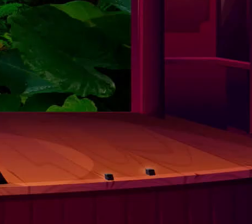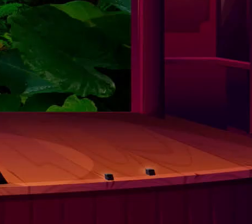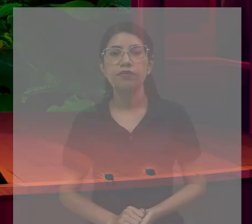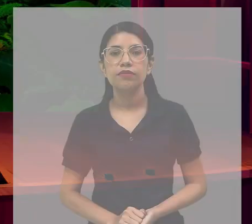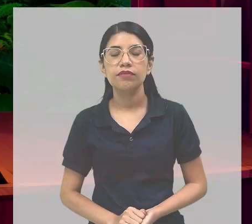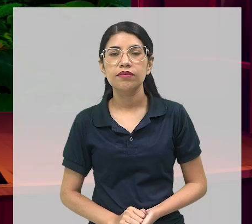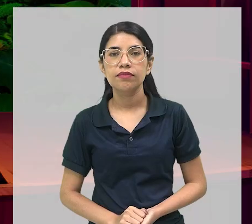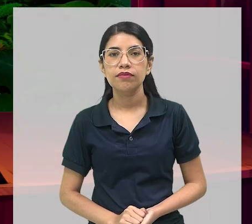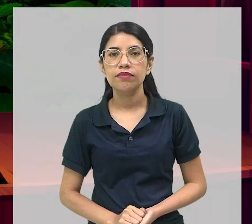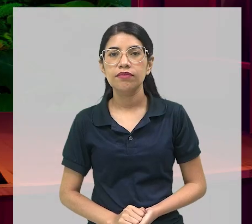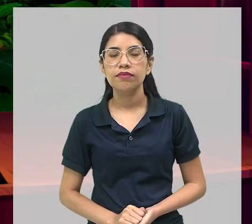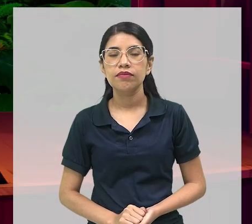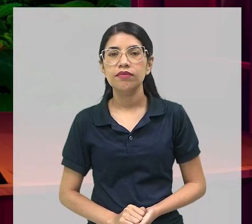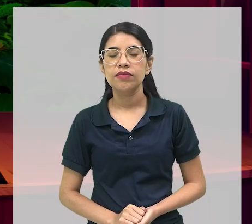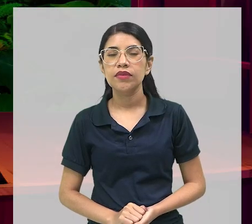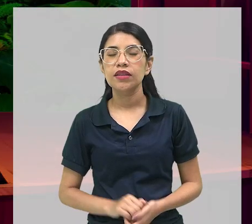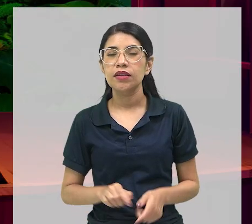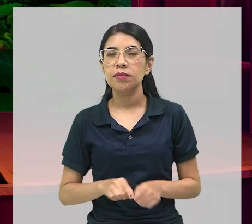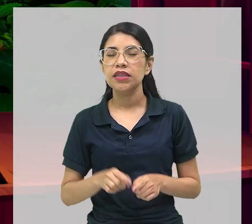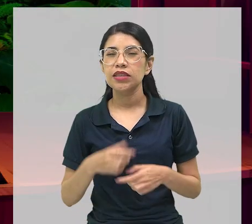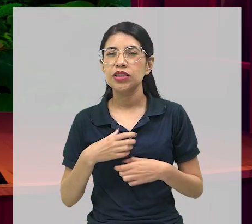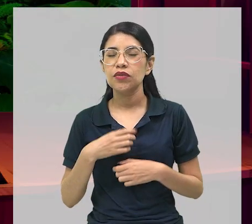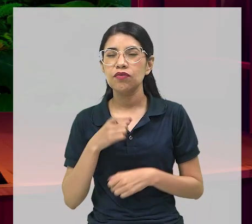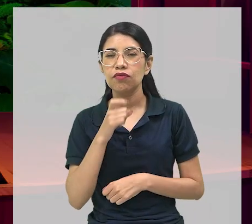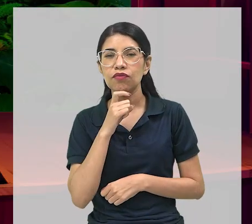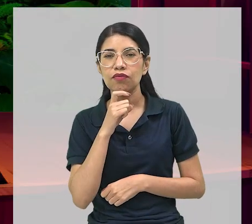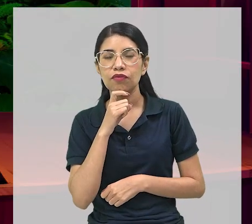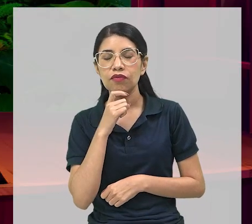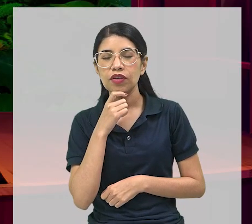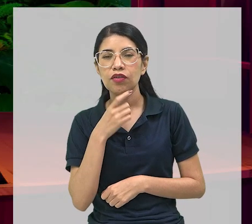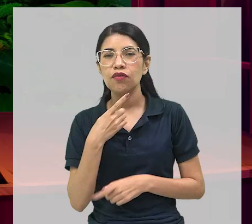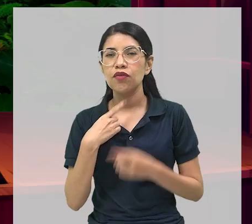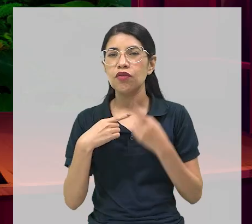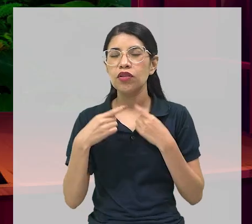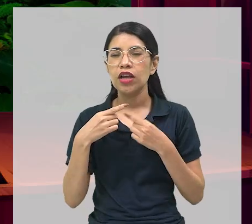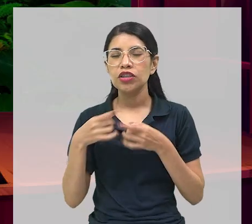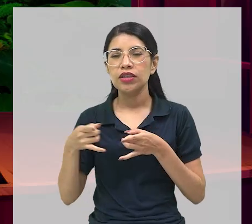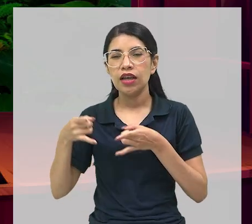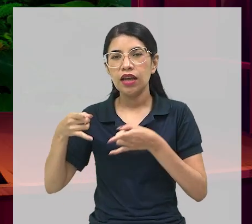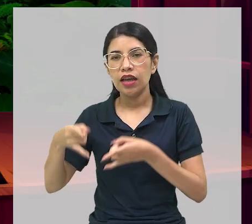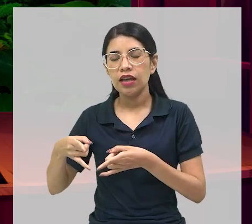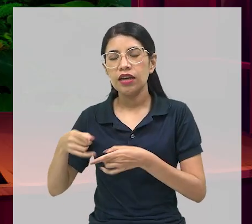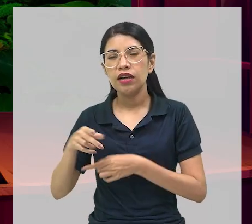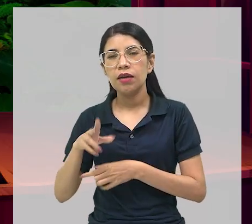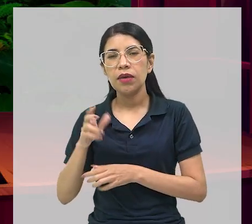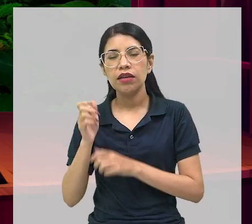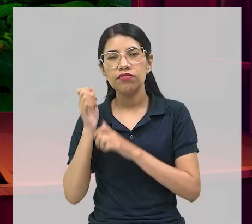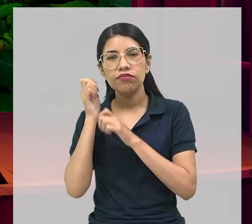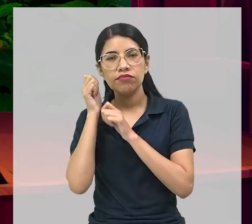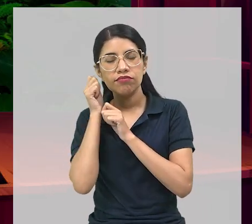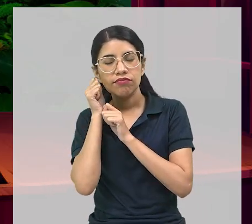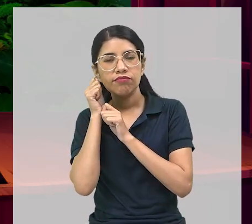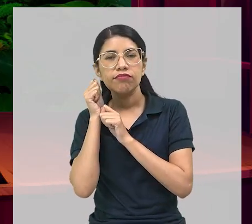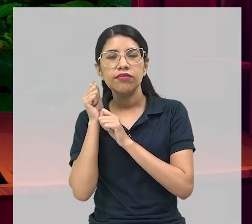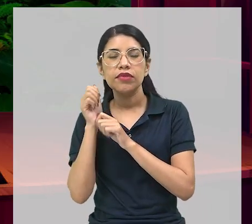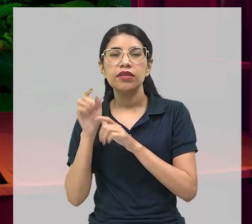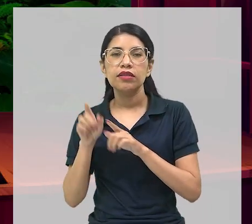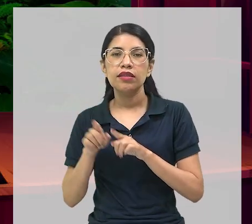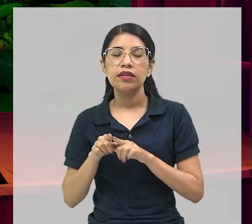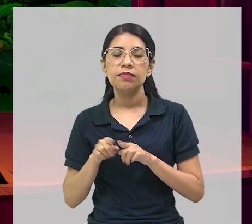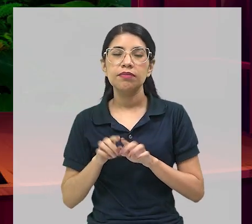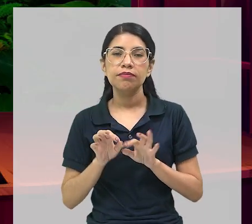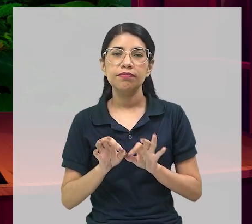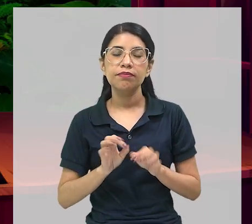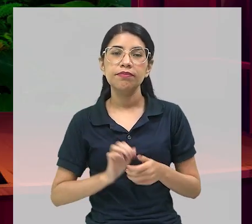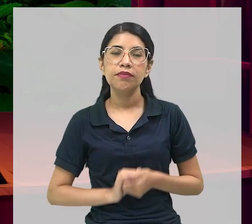Já deu até um friozinho, né? Não deu uma vontade de ficar lá na cama, debaixo do cobertor, bem quentinho, assim, só dormindo?